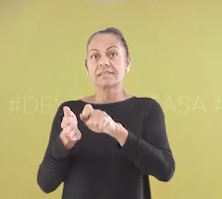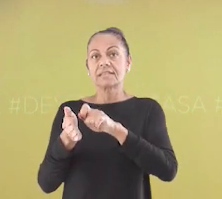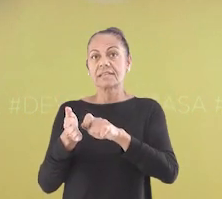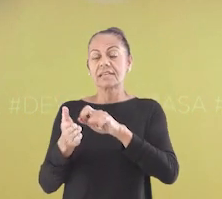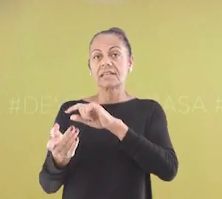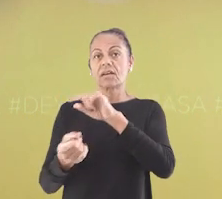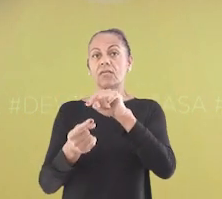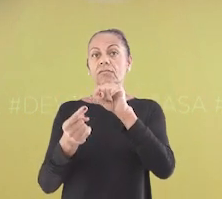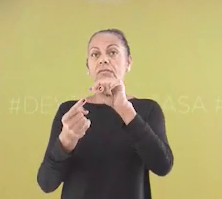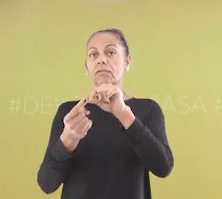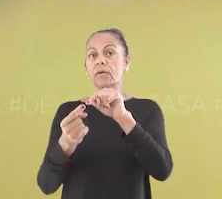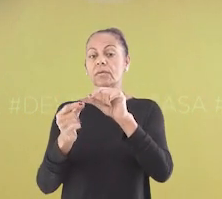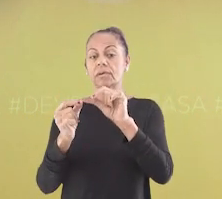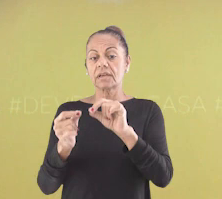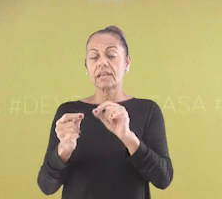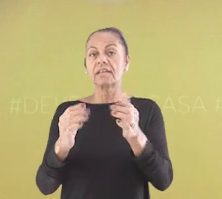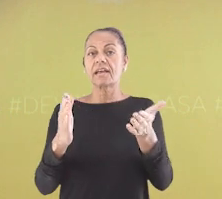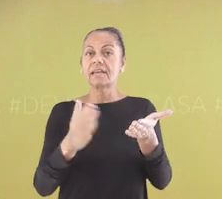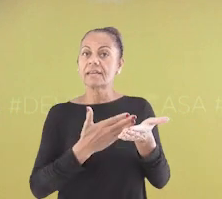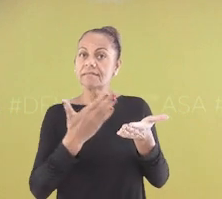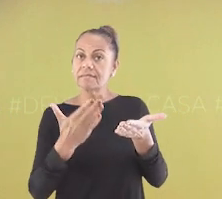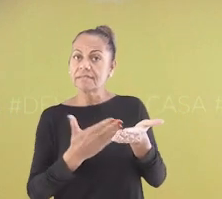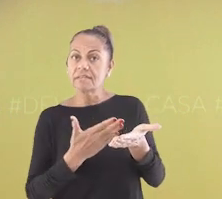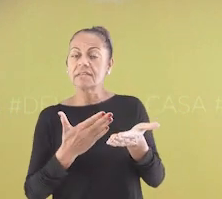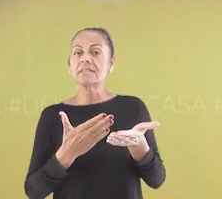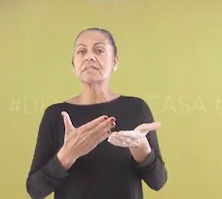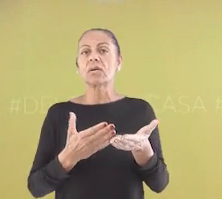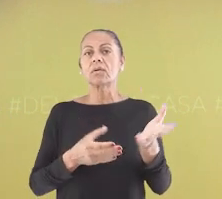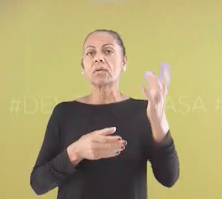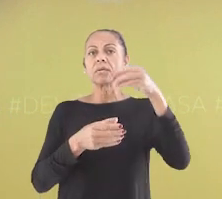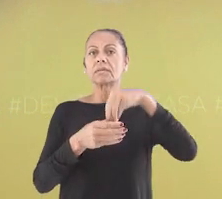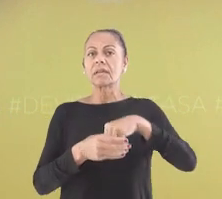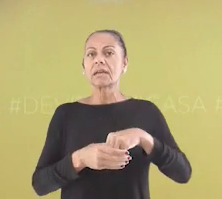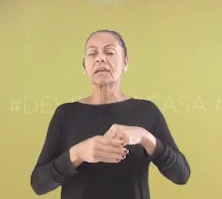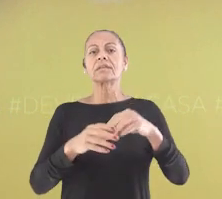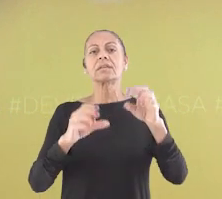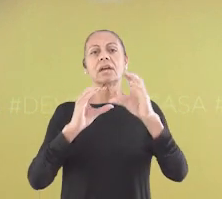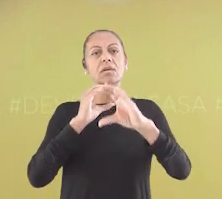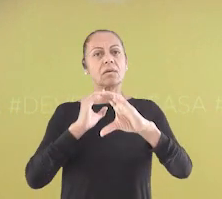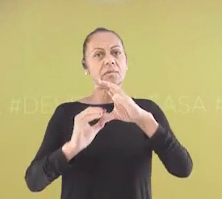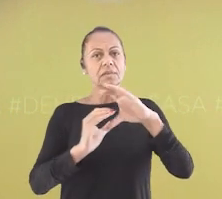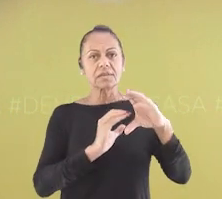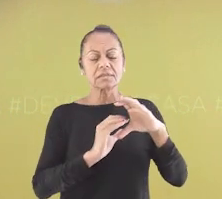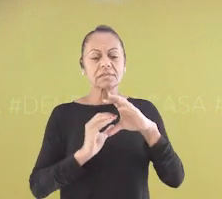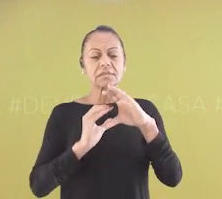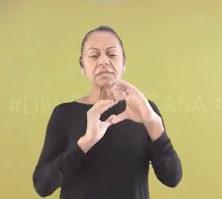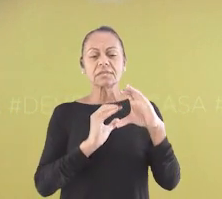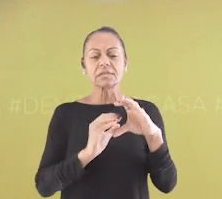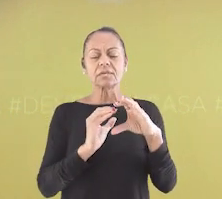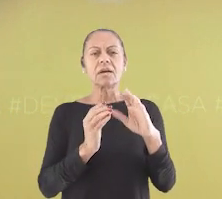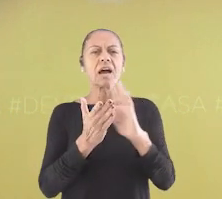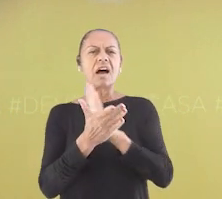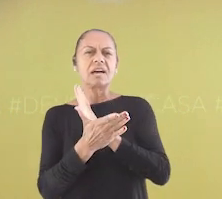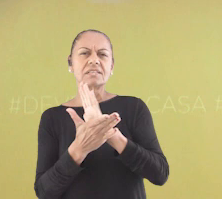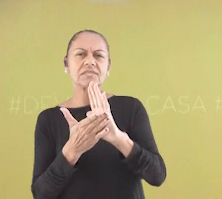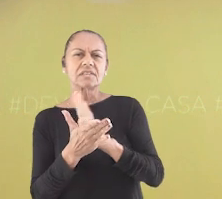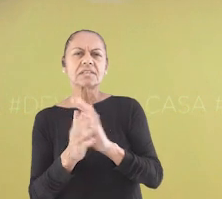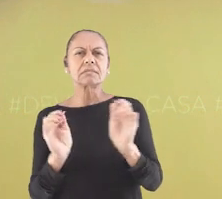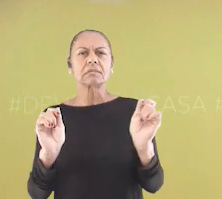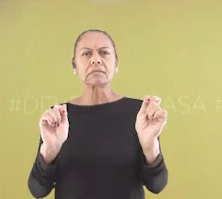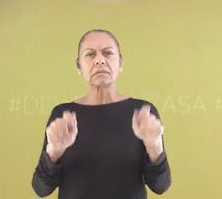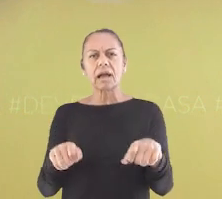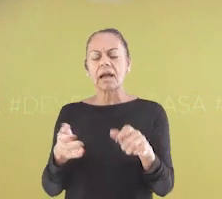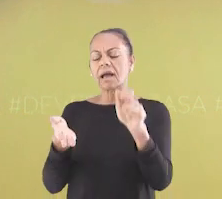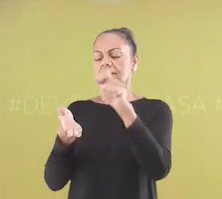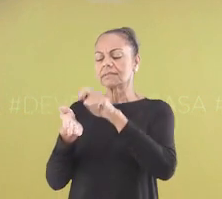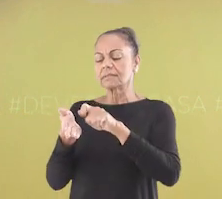é direcionada geralmente ao editor-chefe do jornal, da revista ou da coluna específica dentro do meio de comunicação. Em alguns casos,